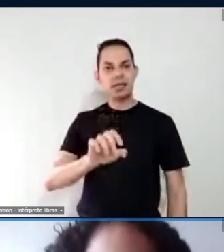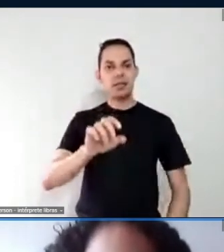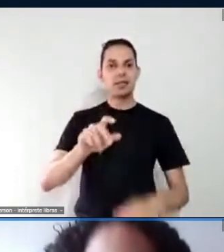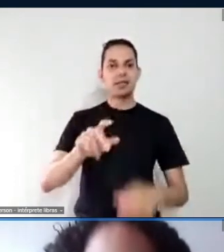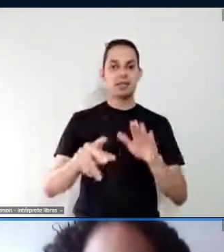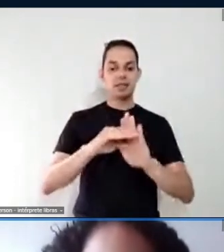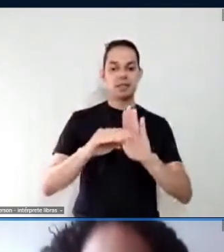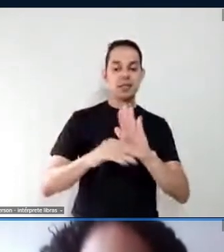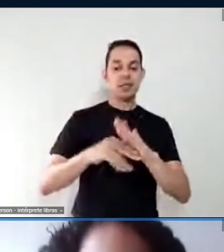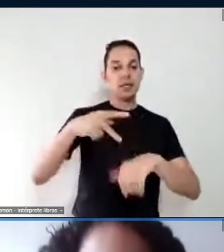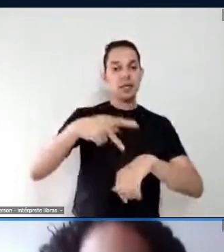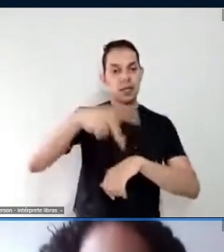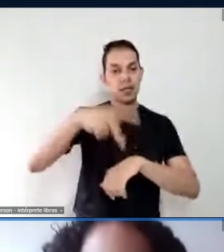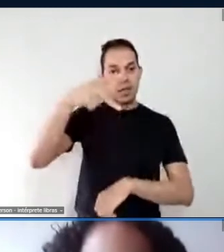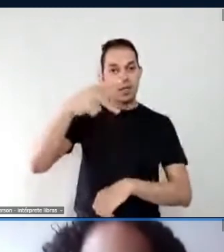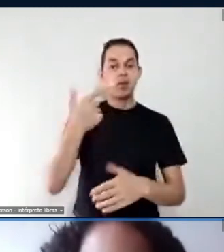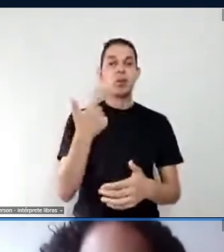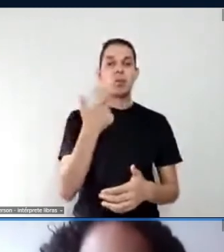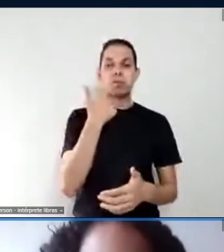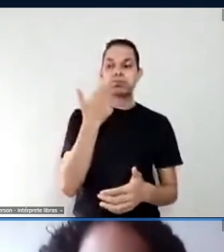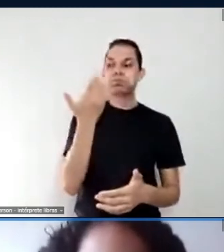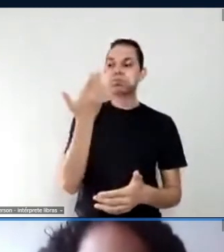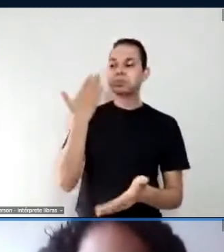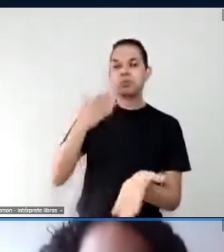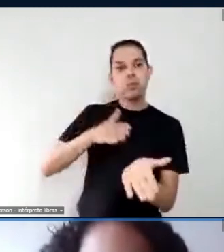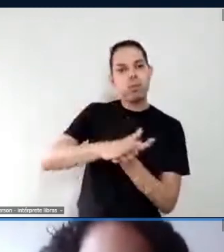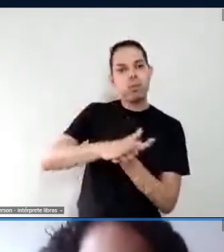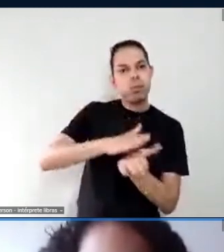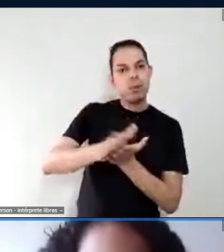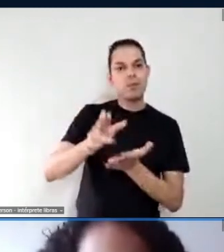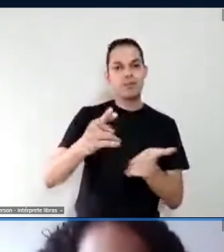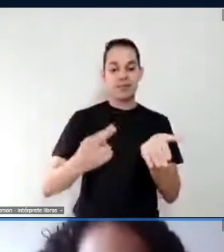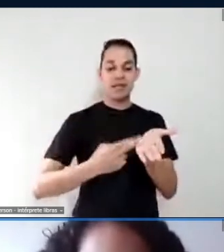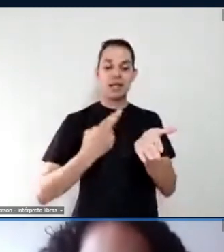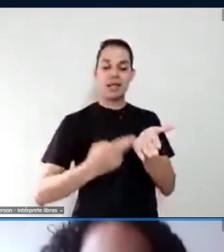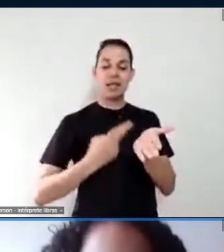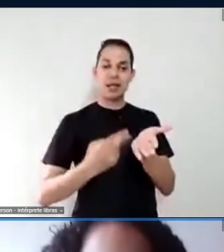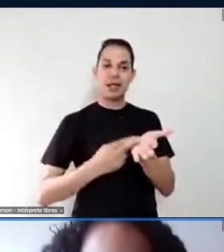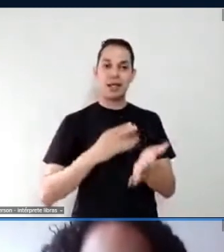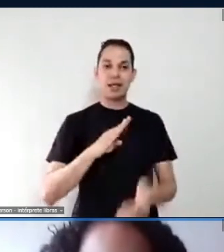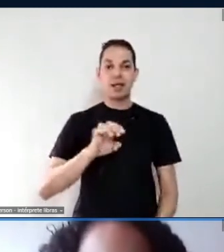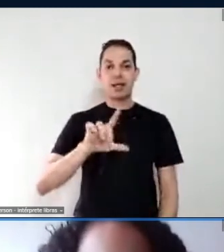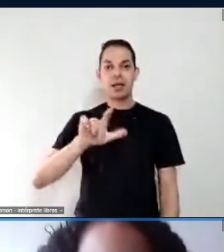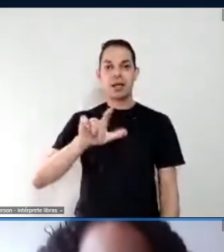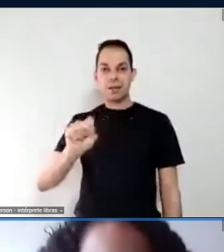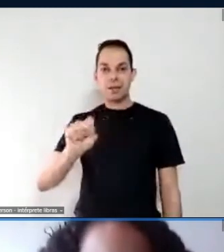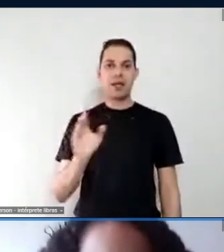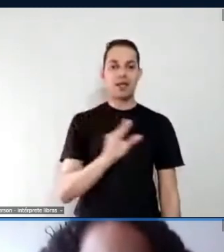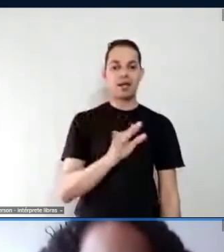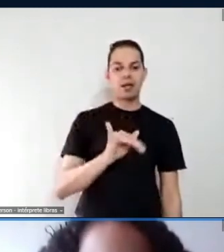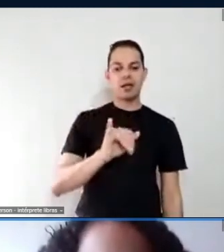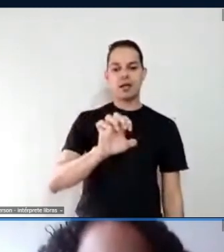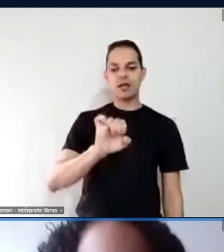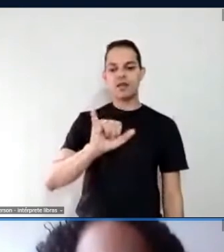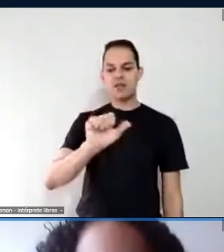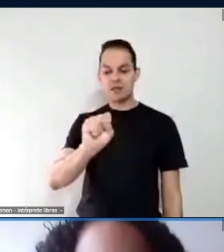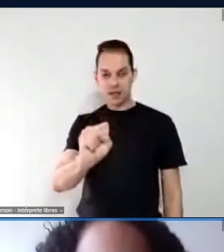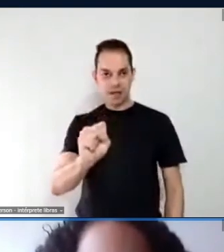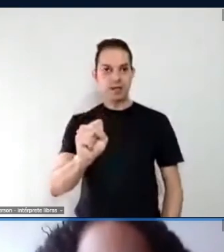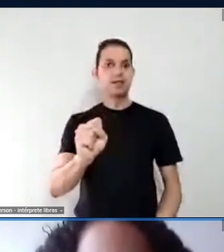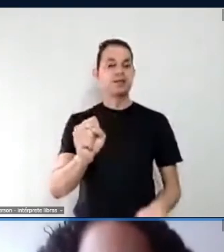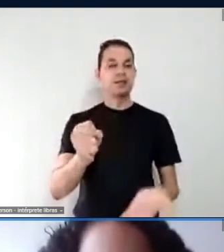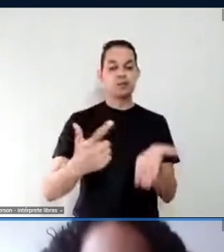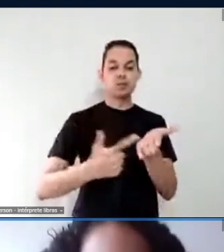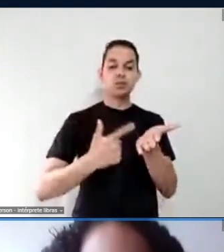pela recente publicação da revista, né, da Belas Infiéis, do volume especial, porque